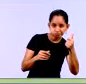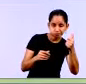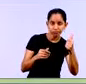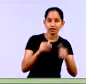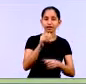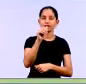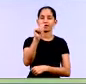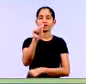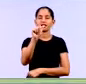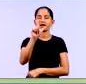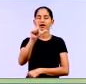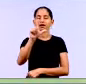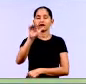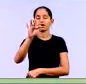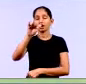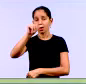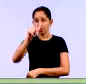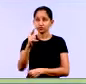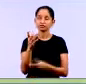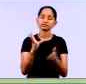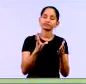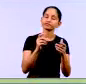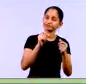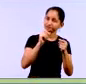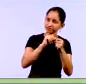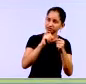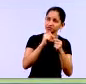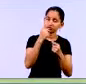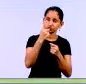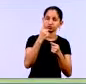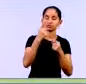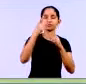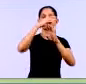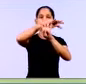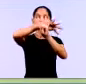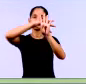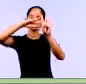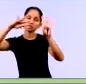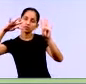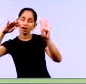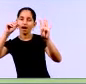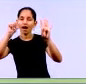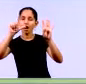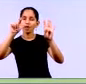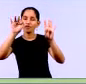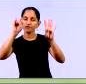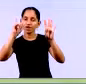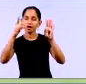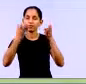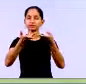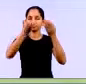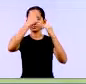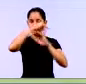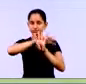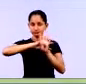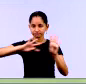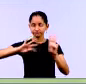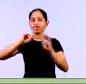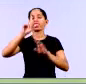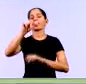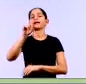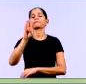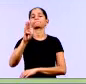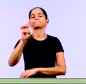o custo da matéria-prima alfa e uma para a matéria-prima beta,